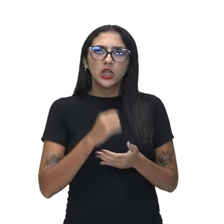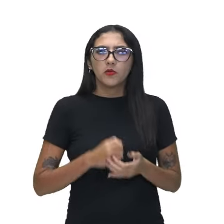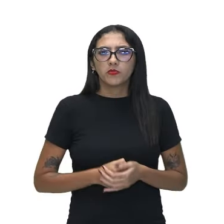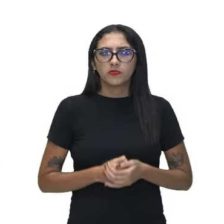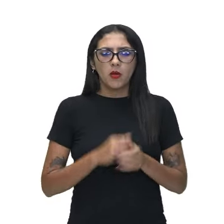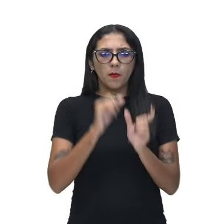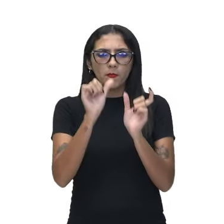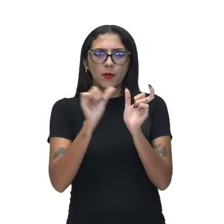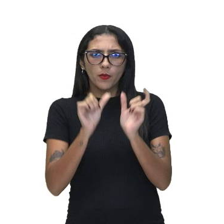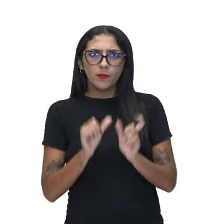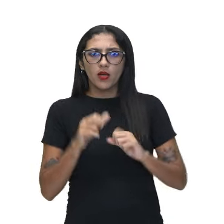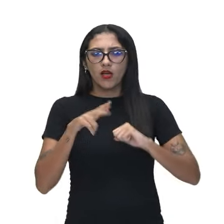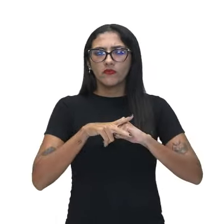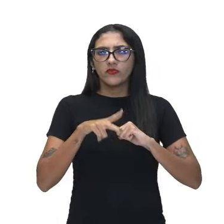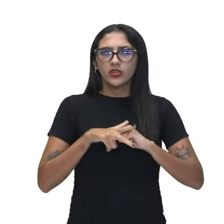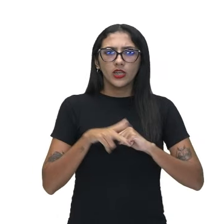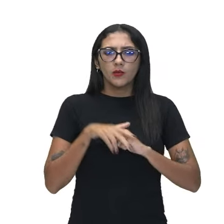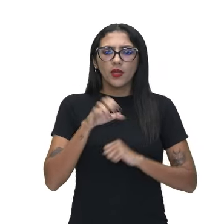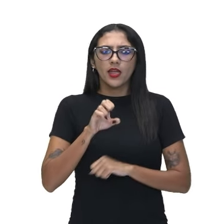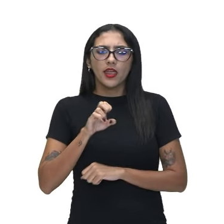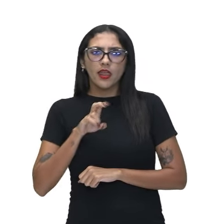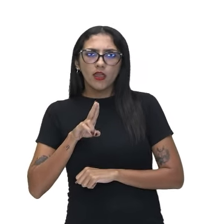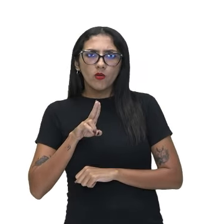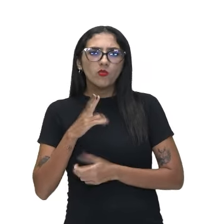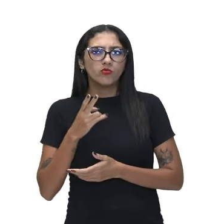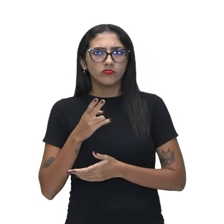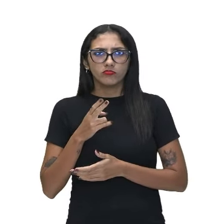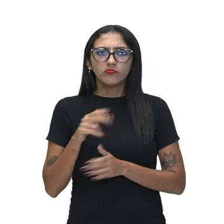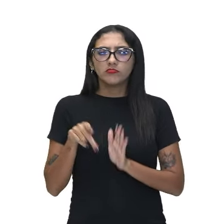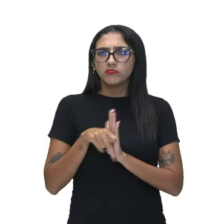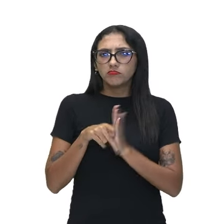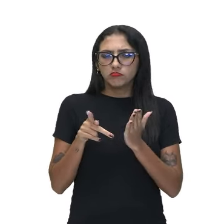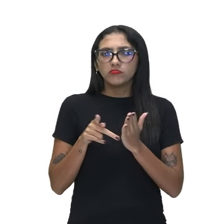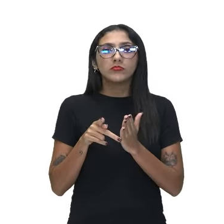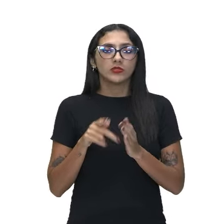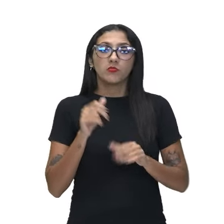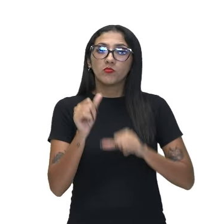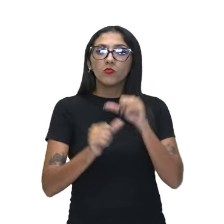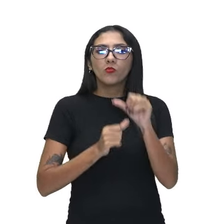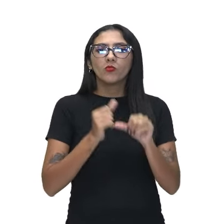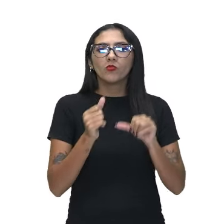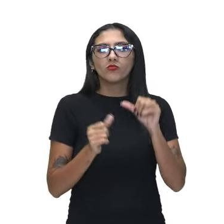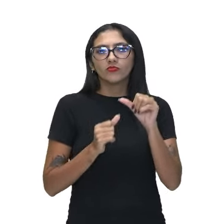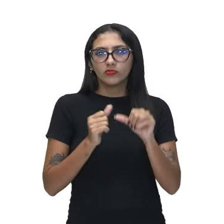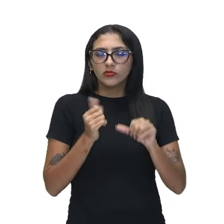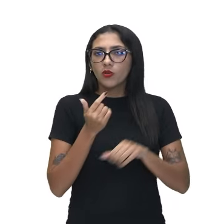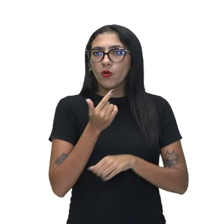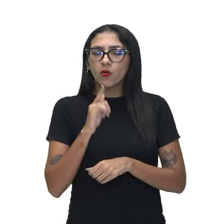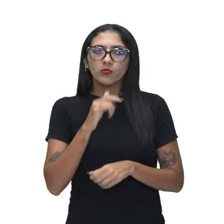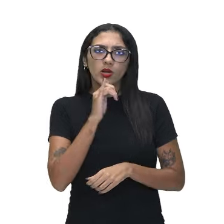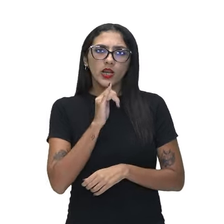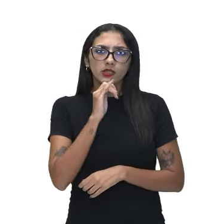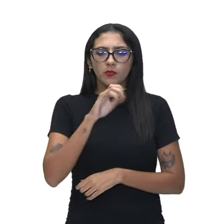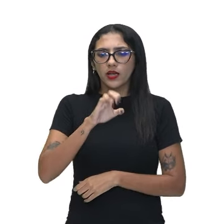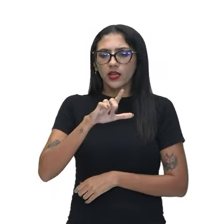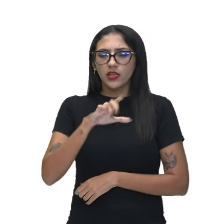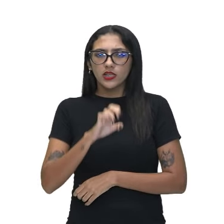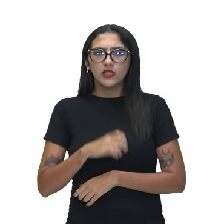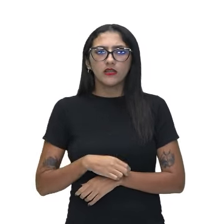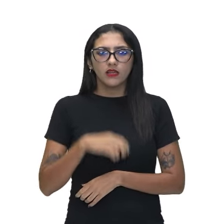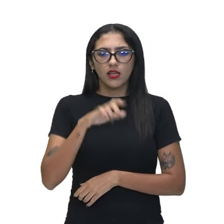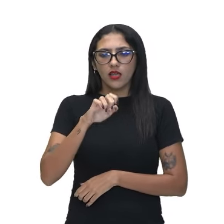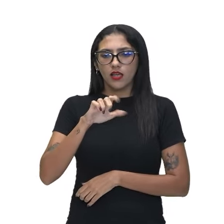e verbos flexionados para esses pronomes, dá-se preferência a utilizar ele, ela, eles, elas,